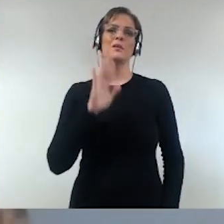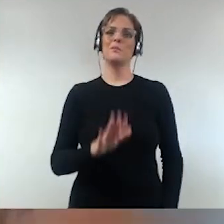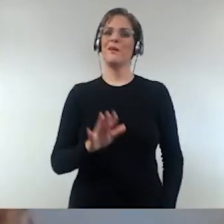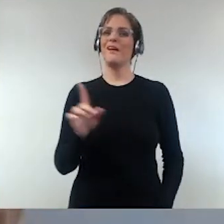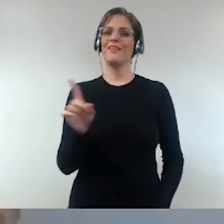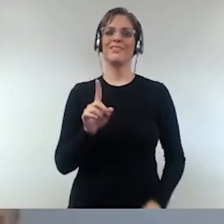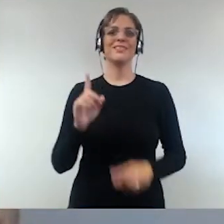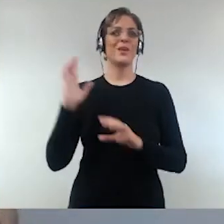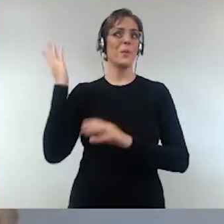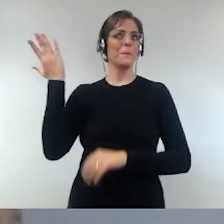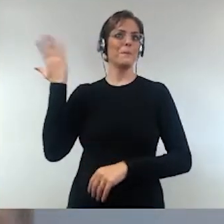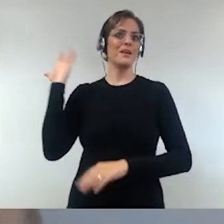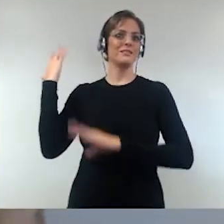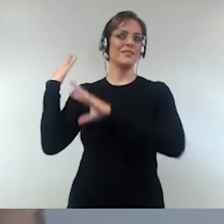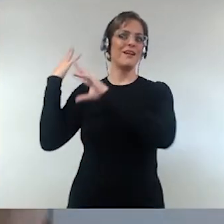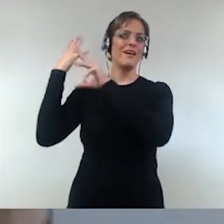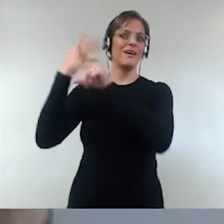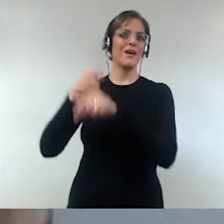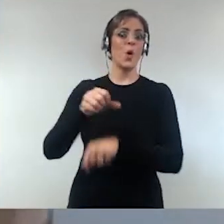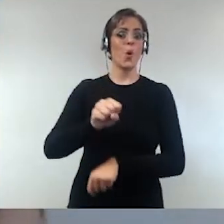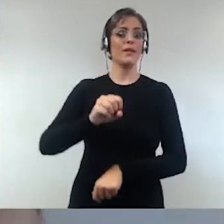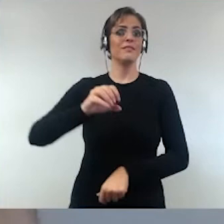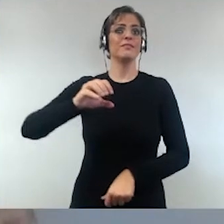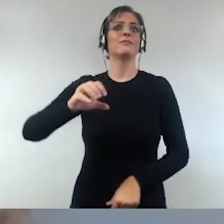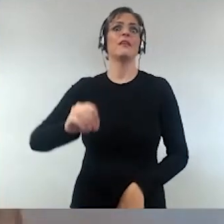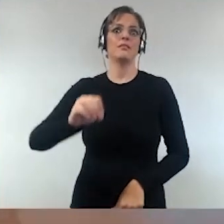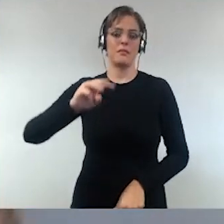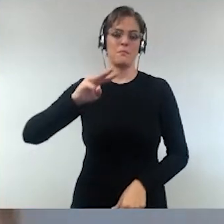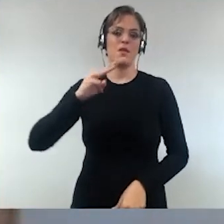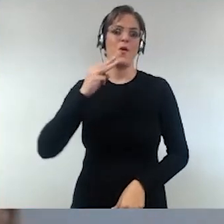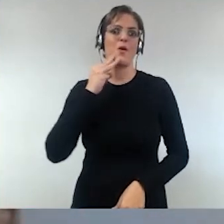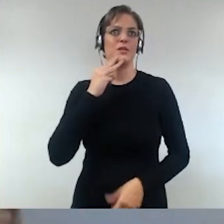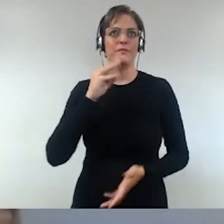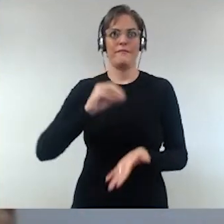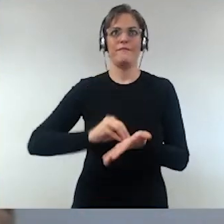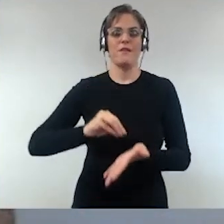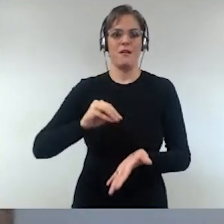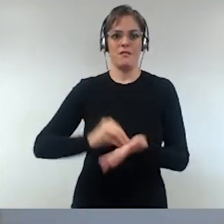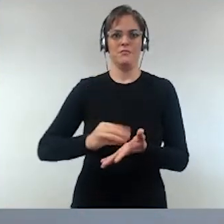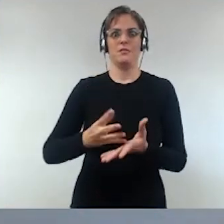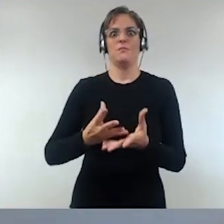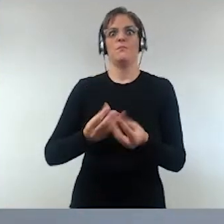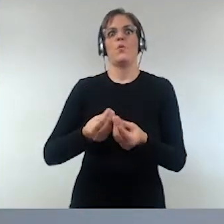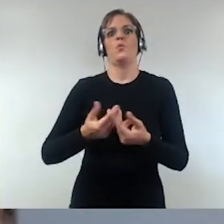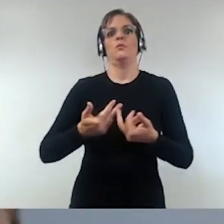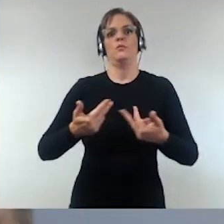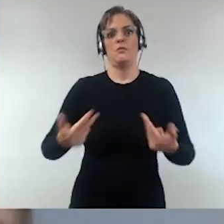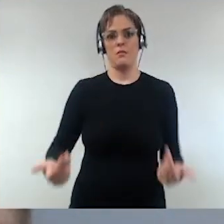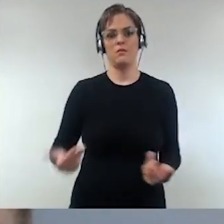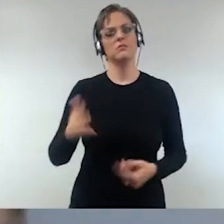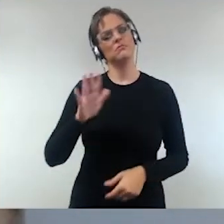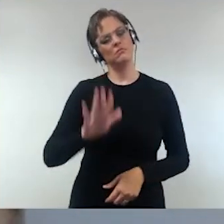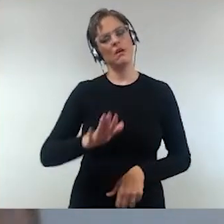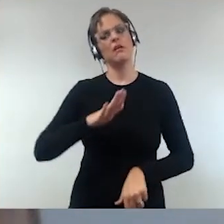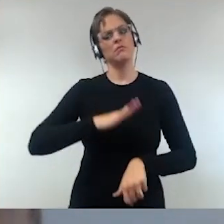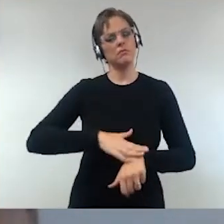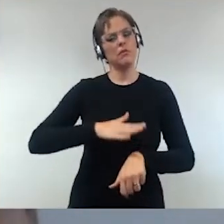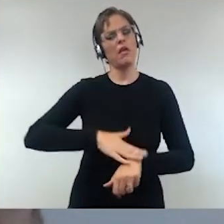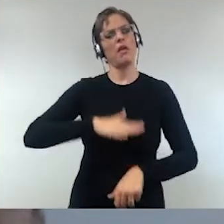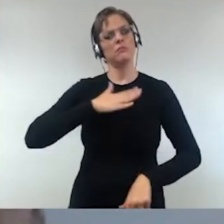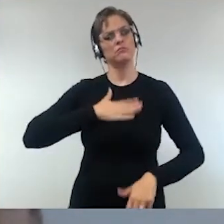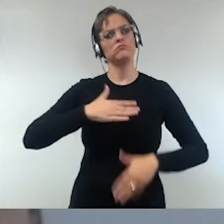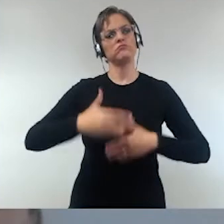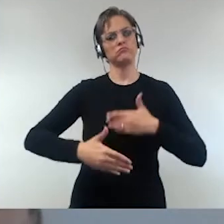a todo o acervo, que é de 80 milhões. Então, assim, dá um longo caminho a se percorrer, mas é questão de tempo que tudo seja